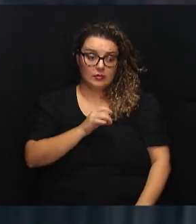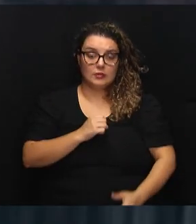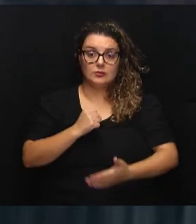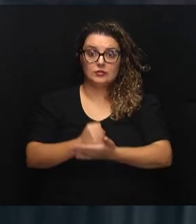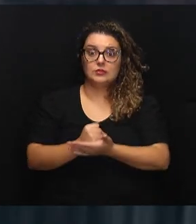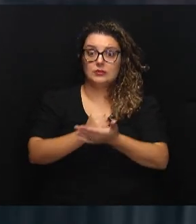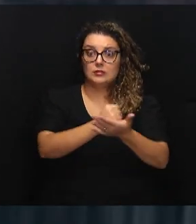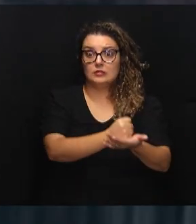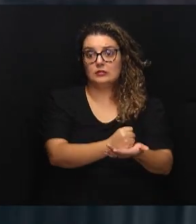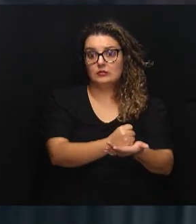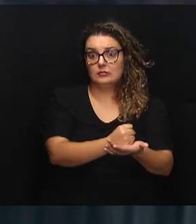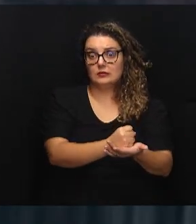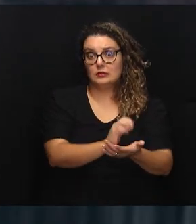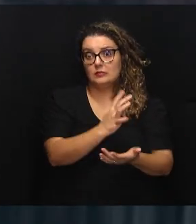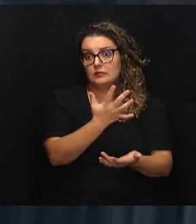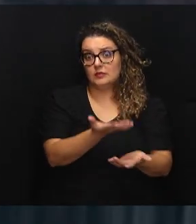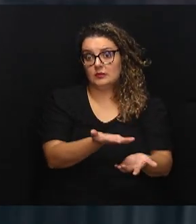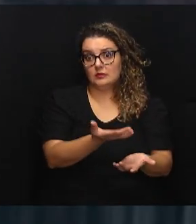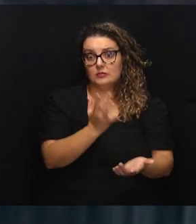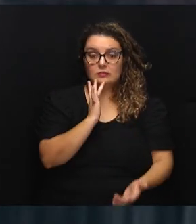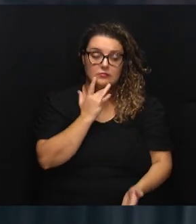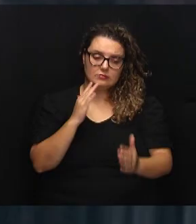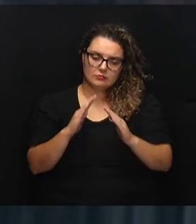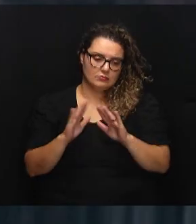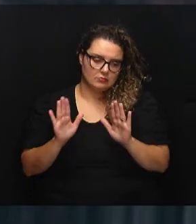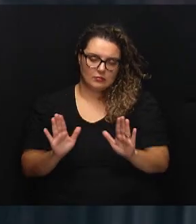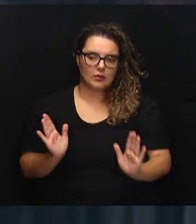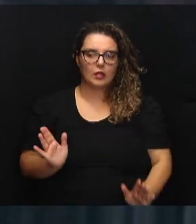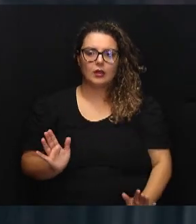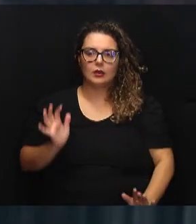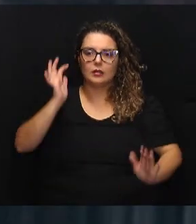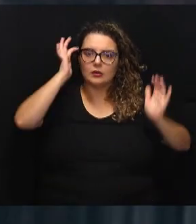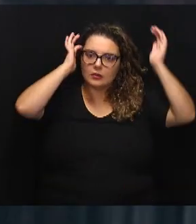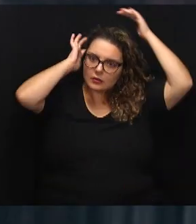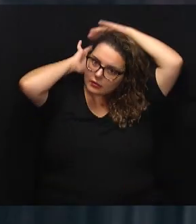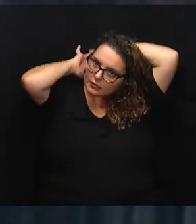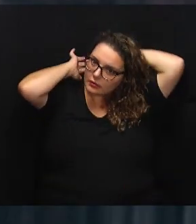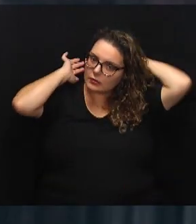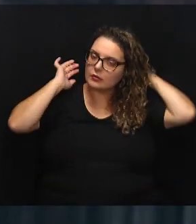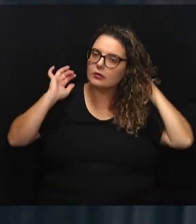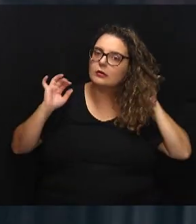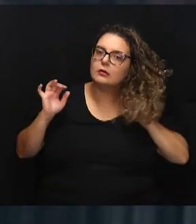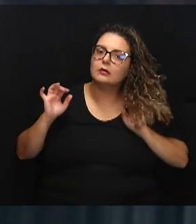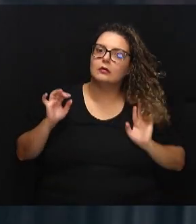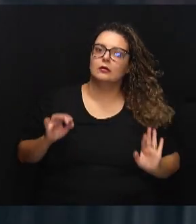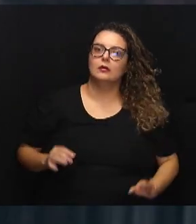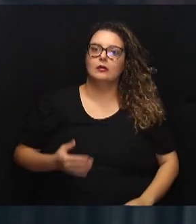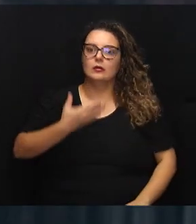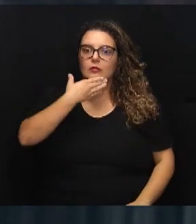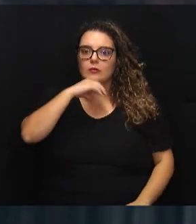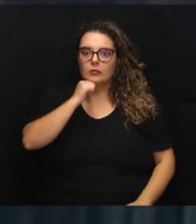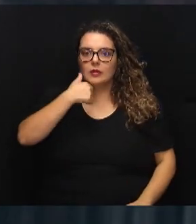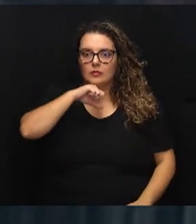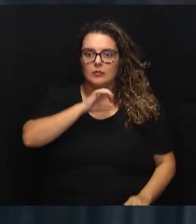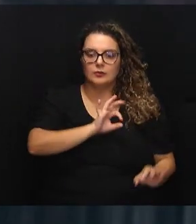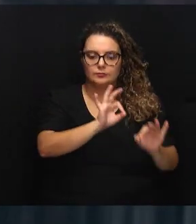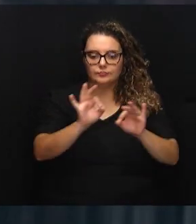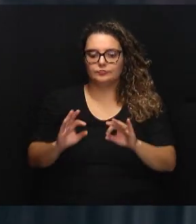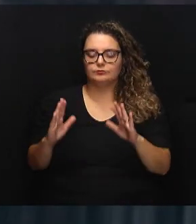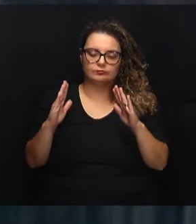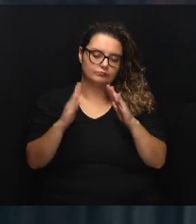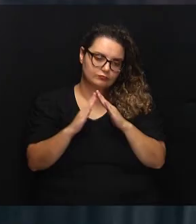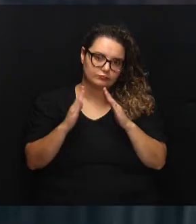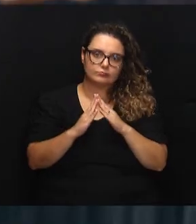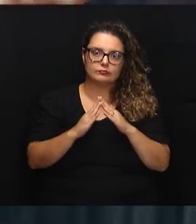e prefere ficar em casa. Lá em casa o pai assiste na televisão, fica tranquilo, come